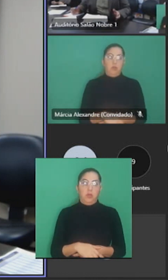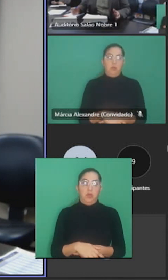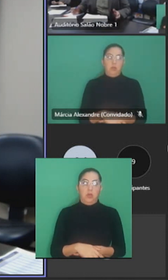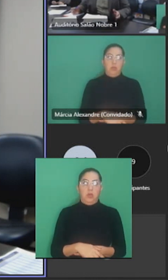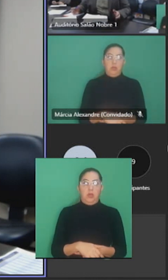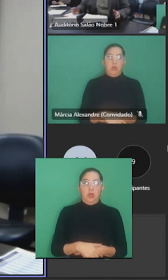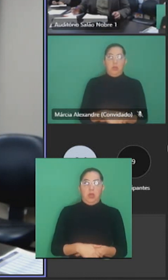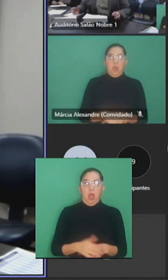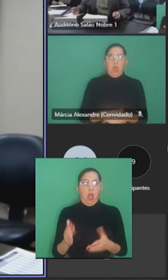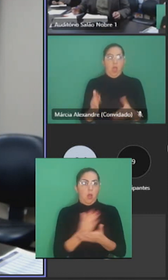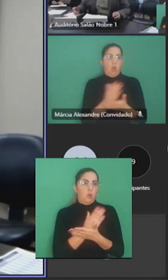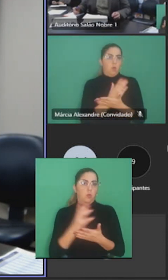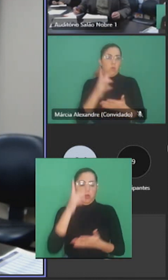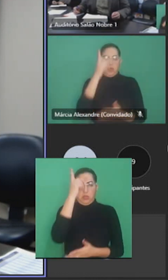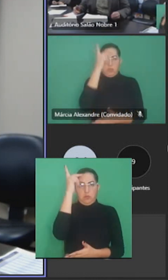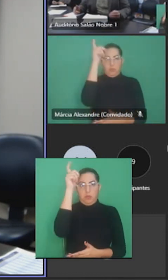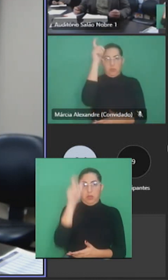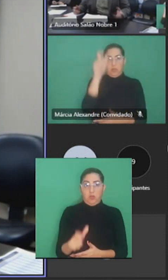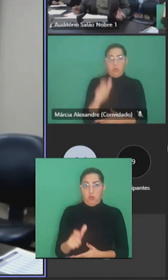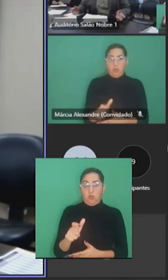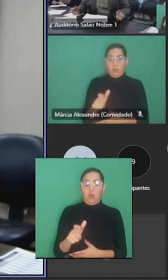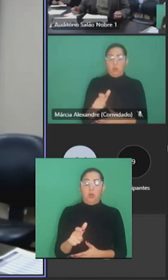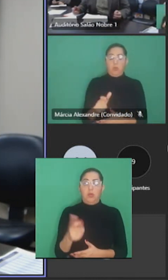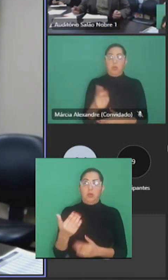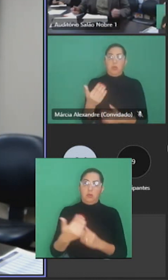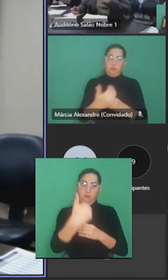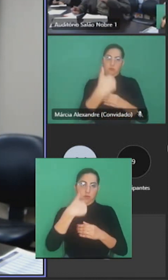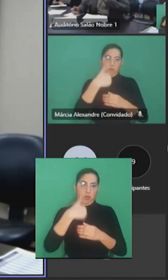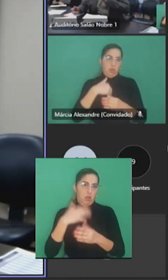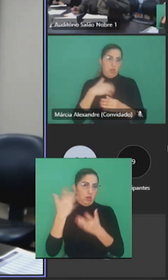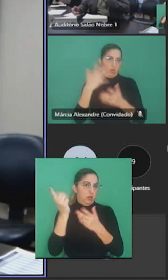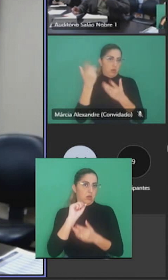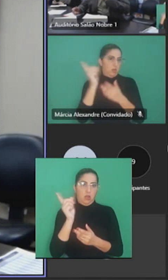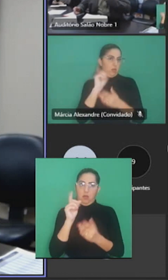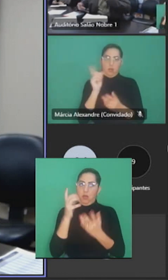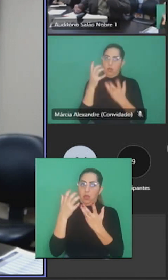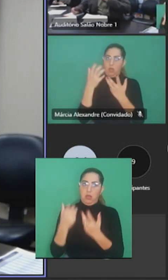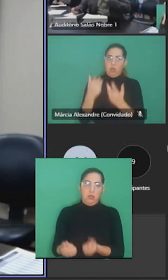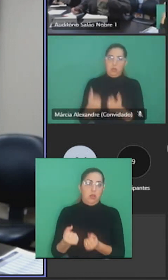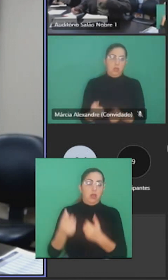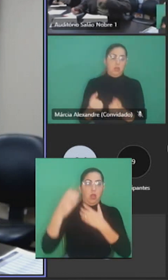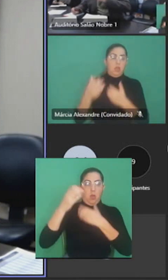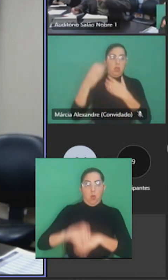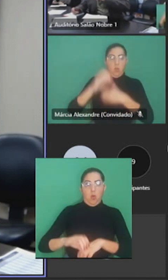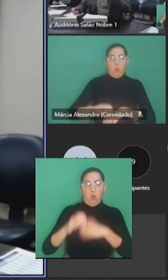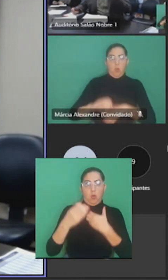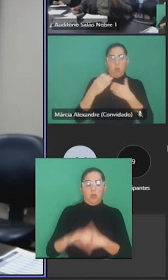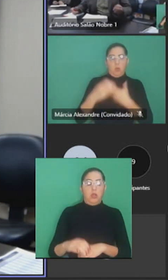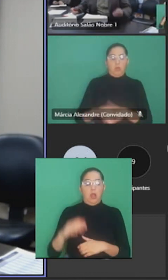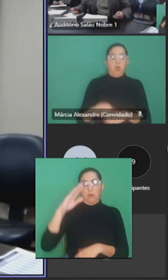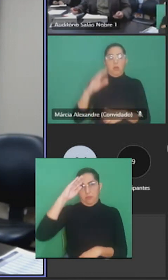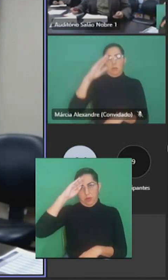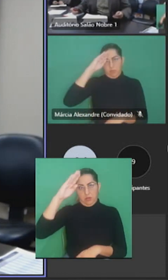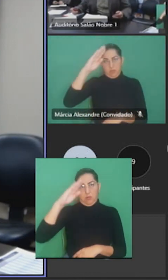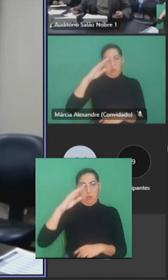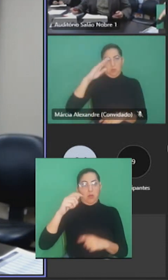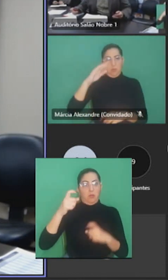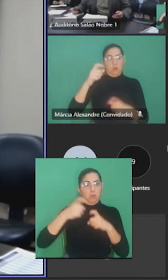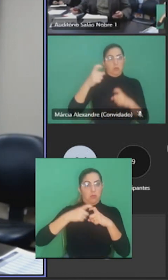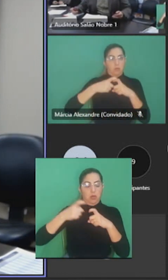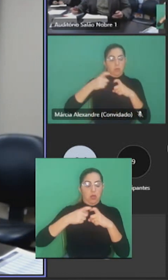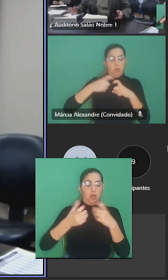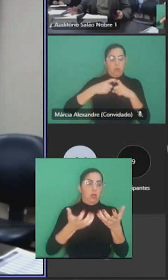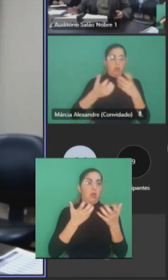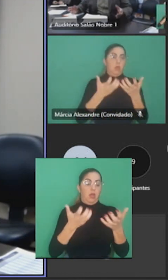das pessoas que nós chamamos do concurso não aceitam trabalhar concursados principalmente médico Eles querem trabalhar como